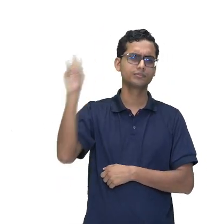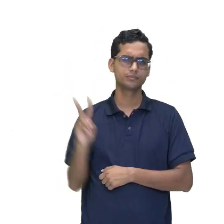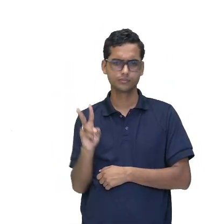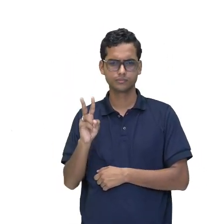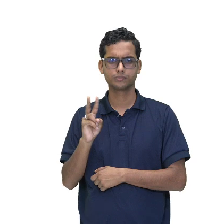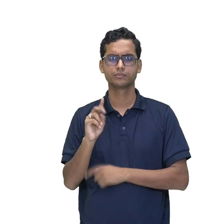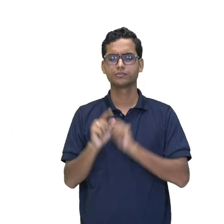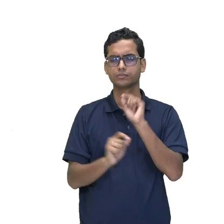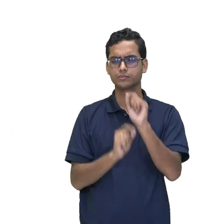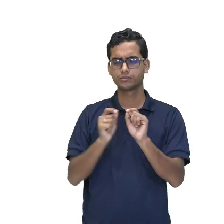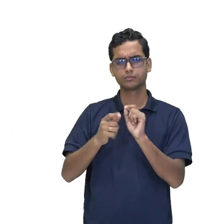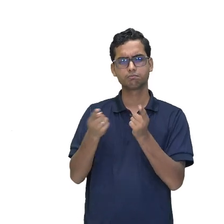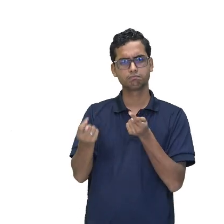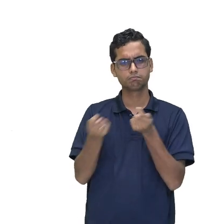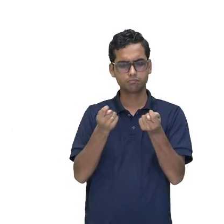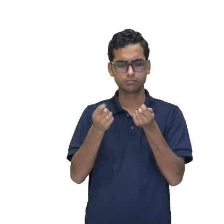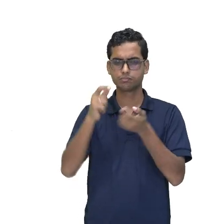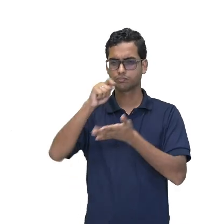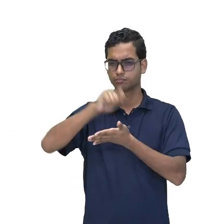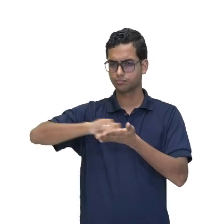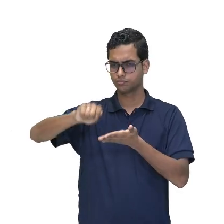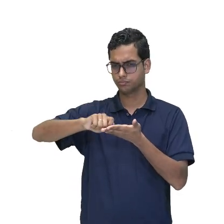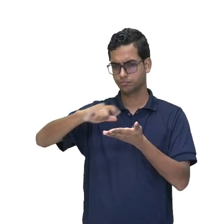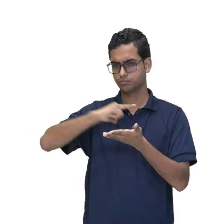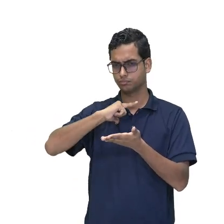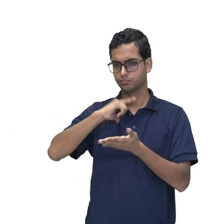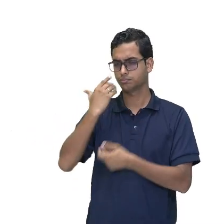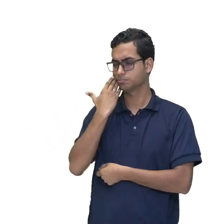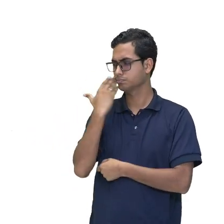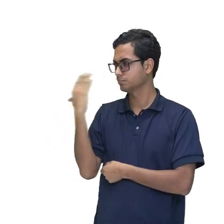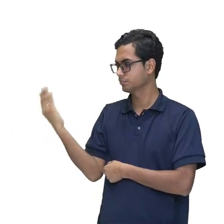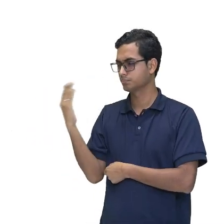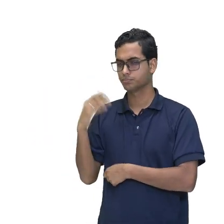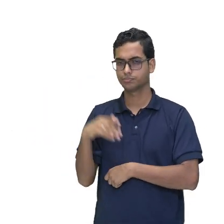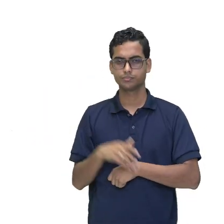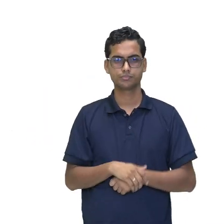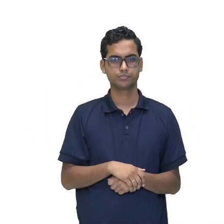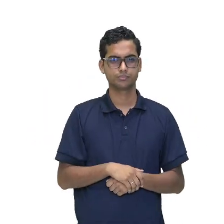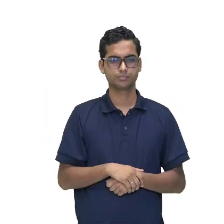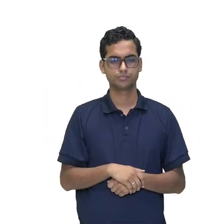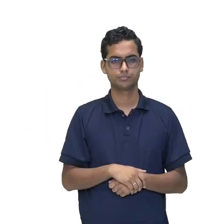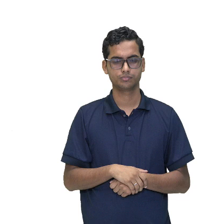da escrita que esse homem vai ter. Continuando na sequência, então nós vamos ter ali, ó,